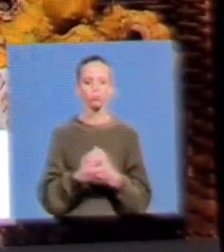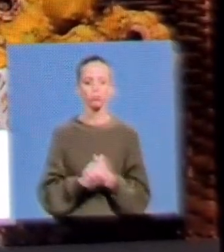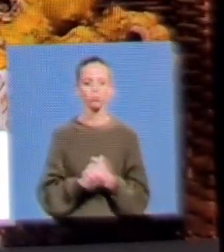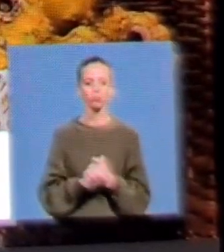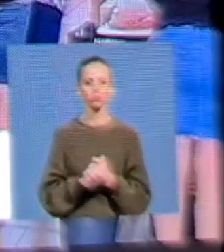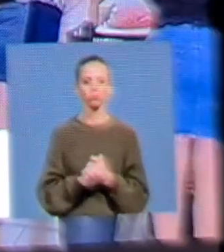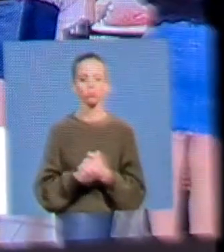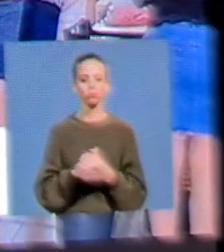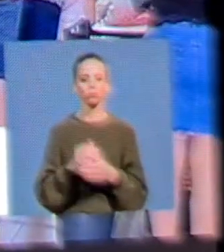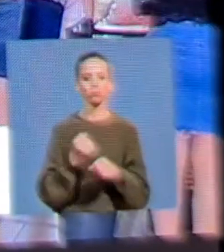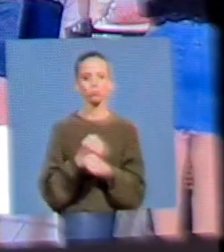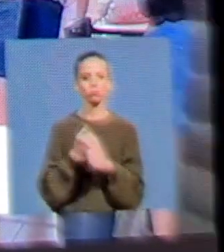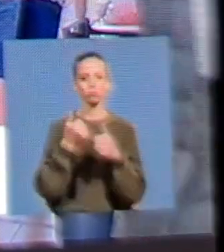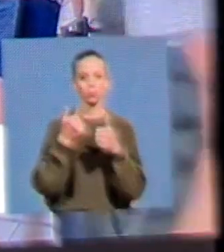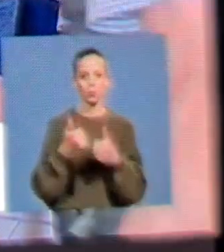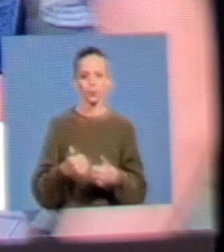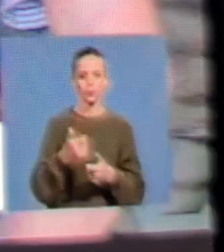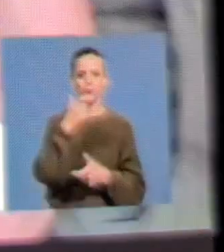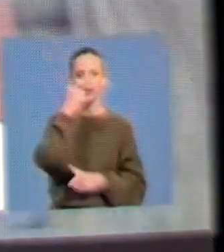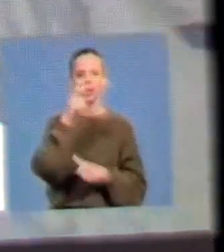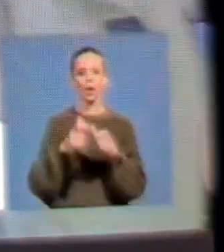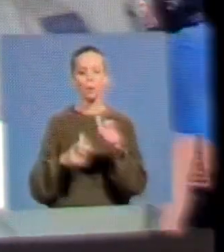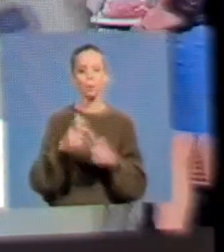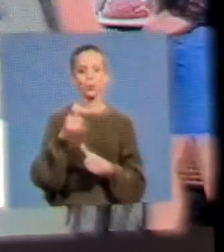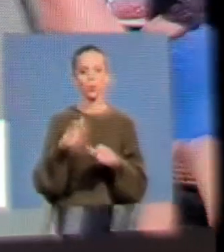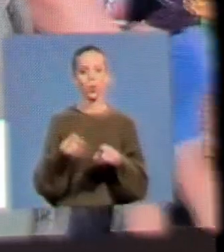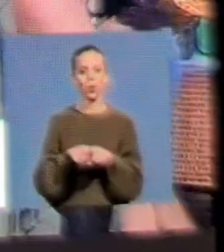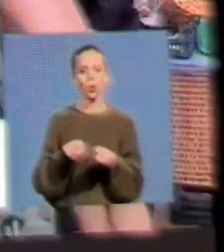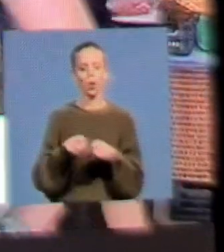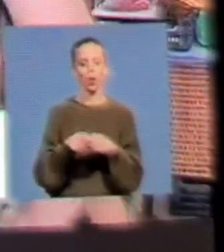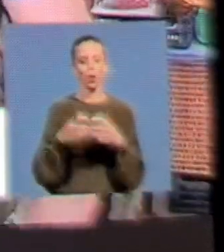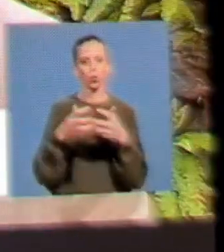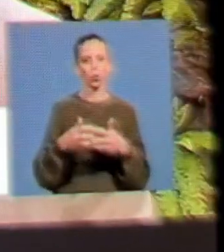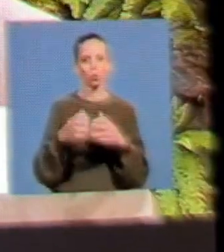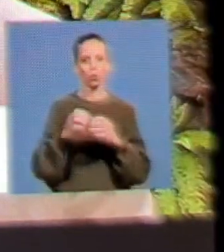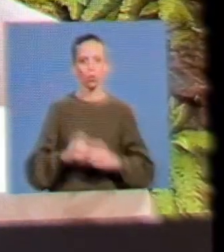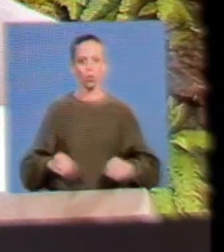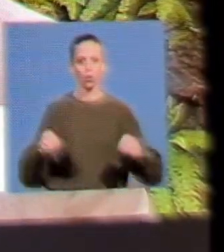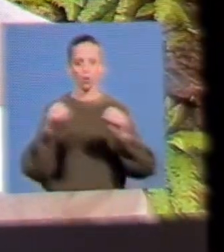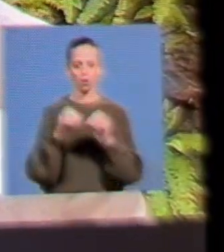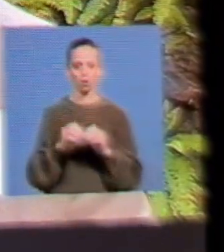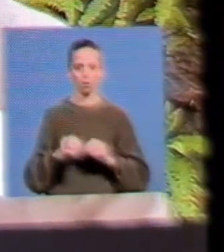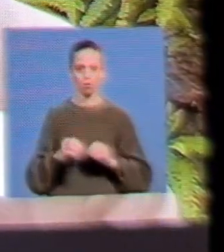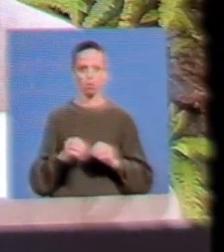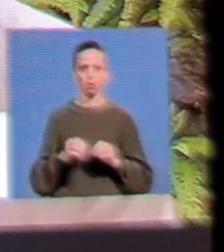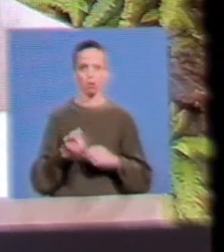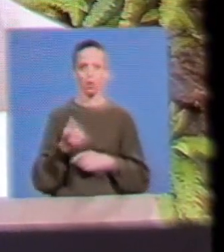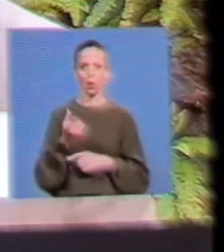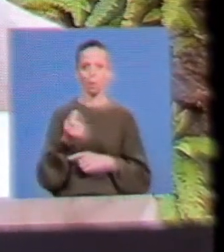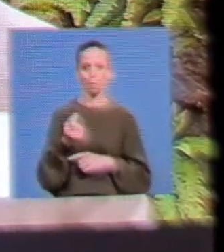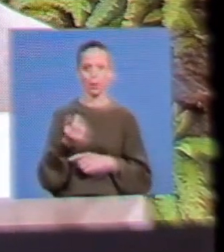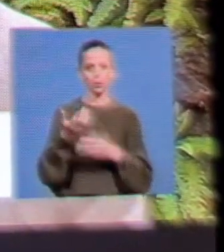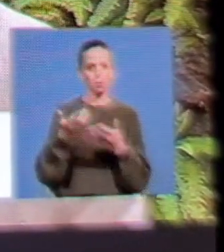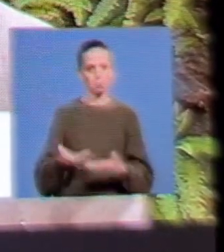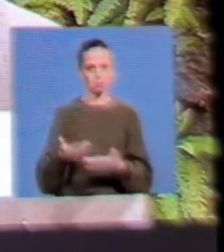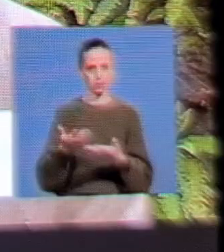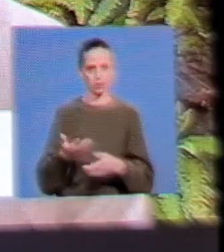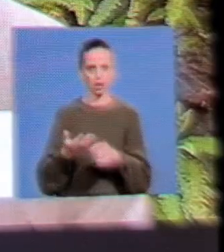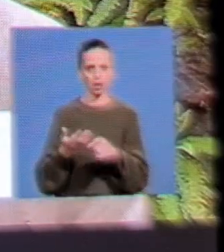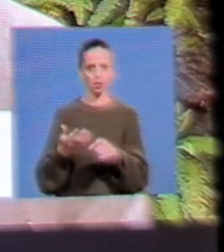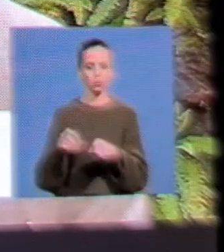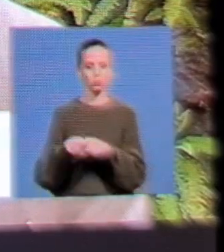portanto, o ato correto e que as pessoas não duvidem, não tenham razões para duvidar, que o preço pesado é, de